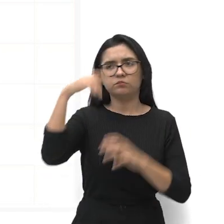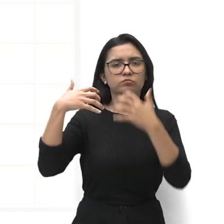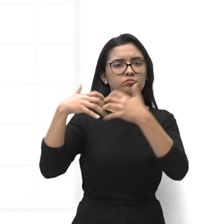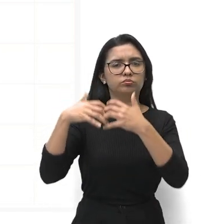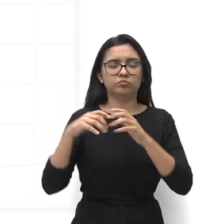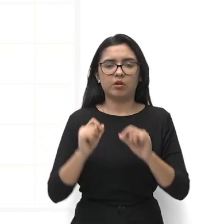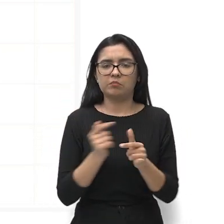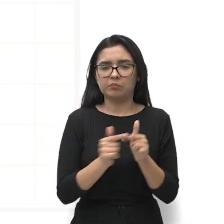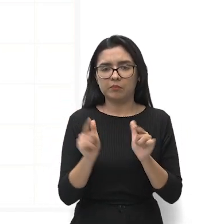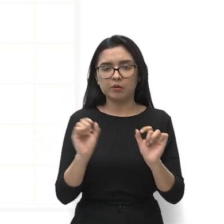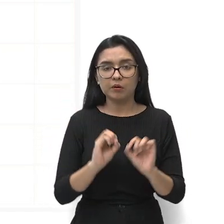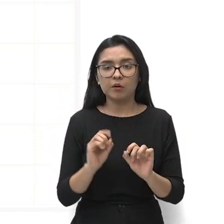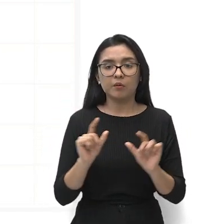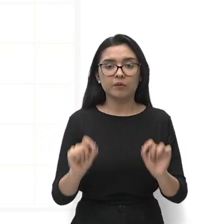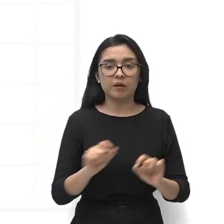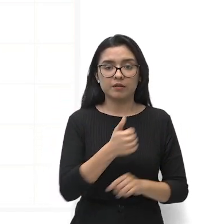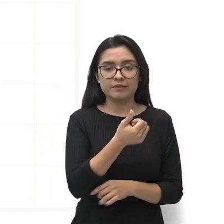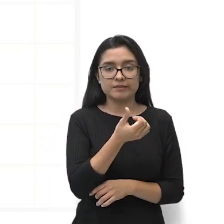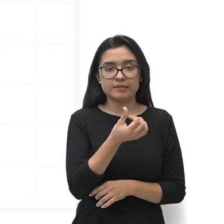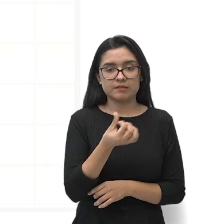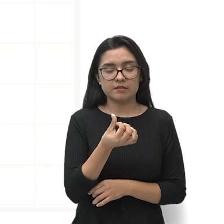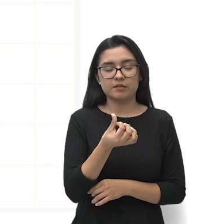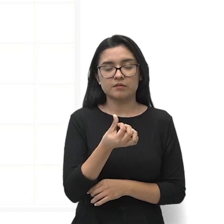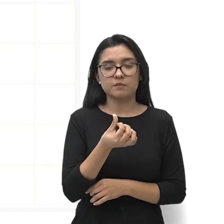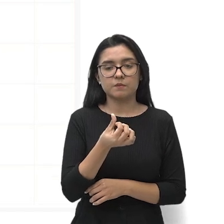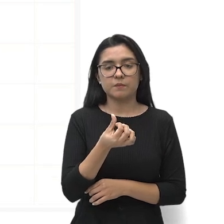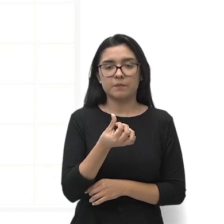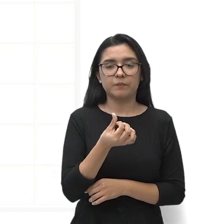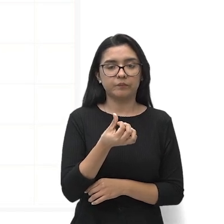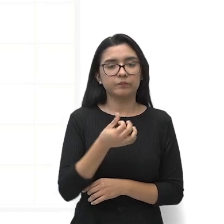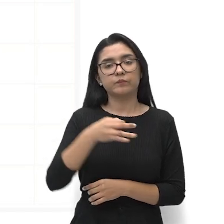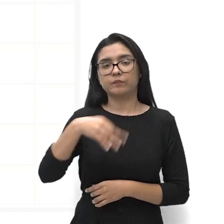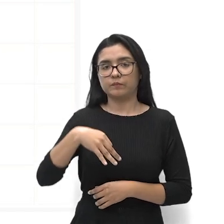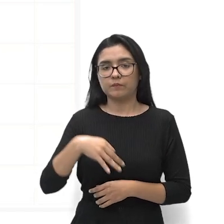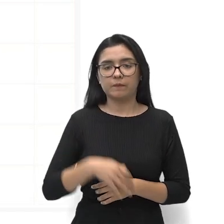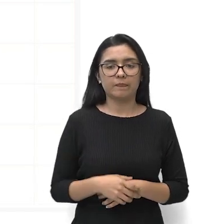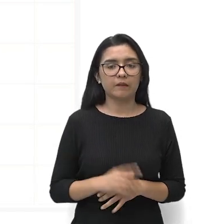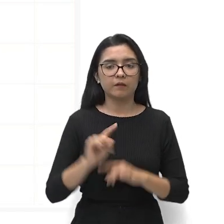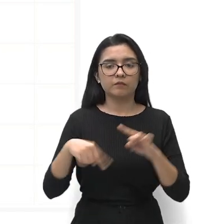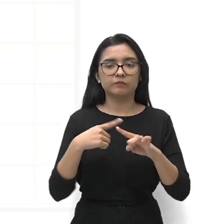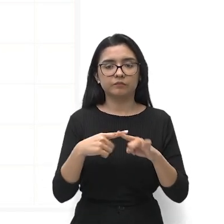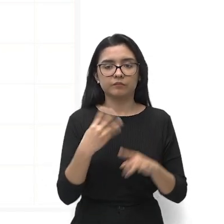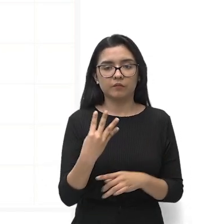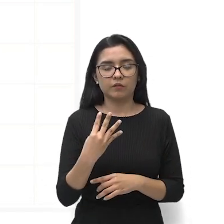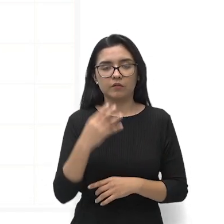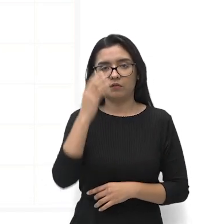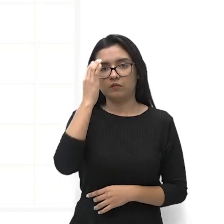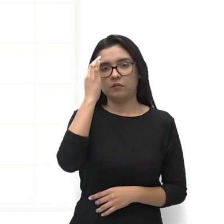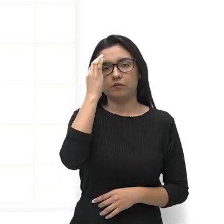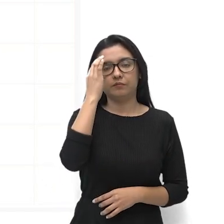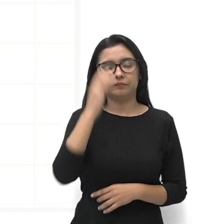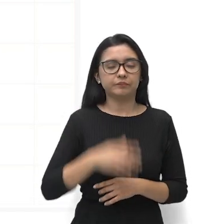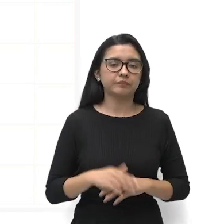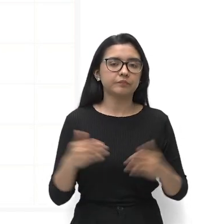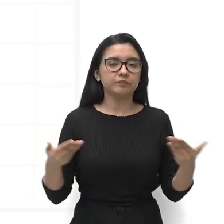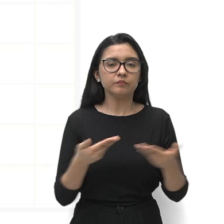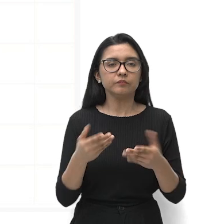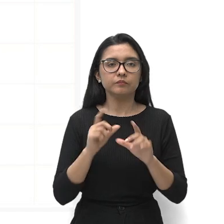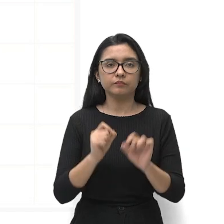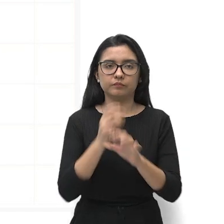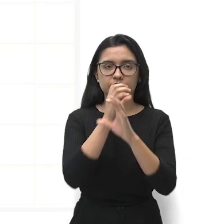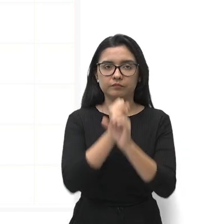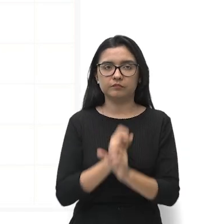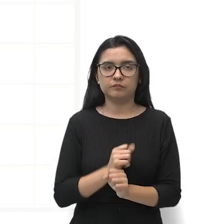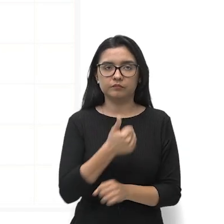sem problema nenhum, ó. 16, certo? Vezes quanto? 4. Então, vamos fazer até aqui,